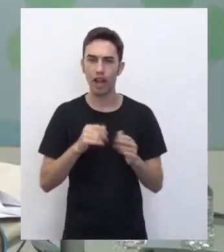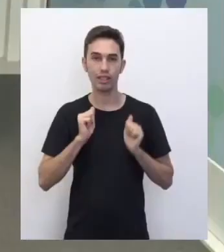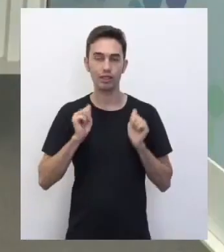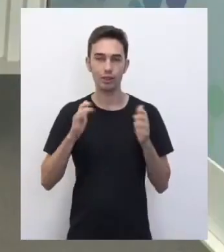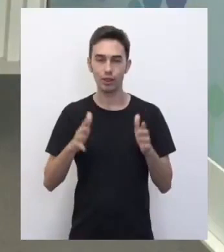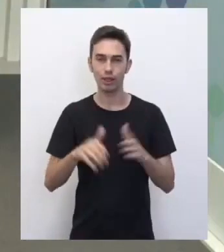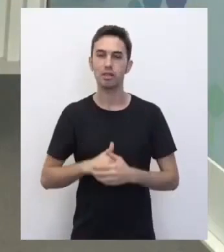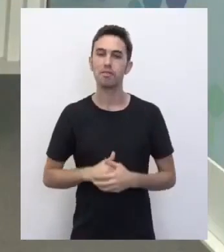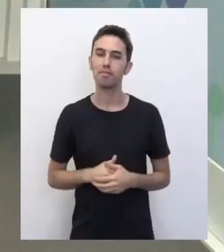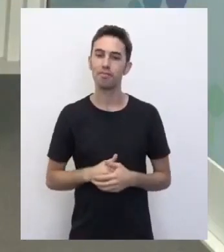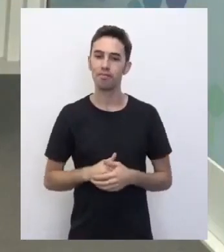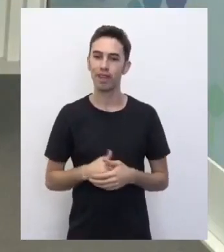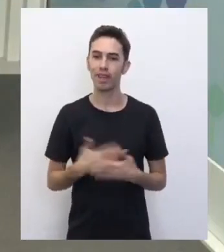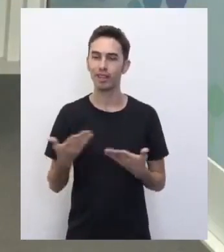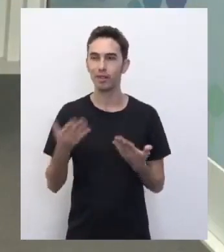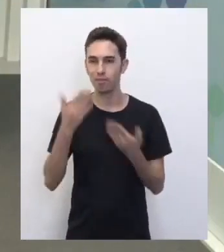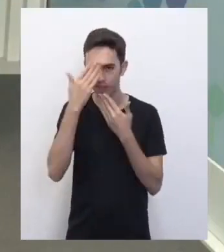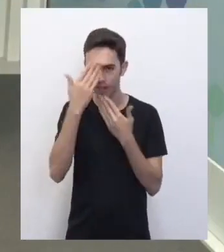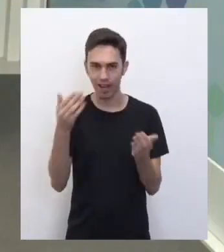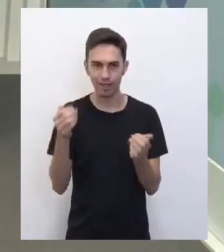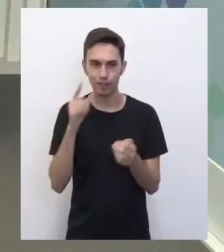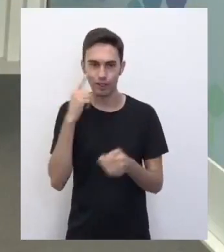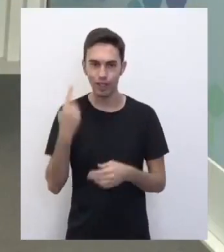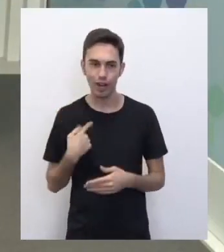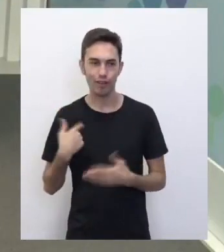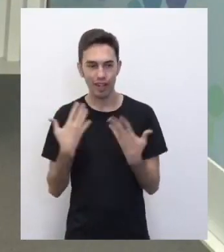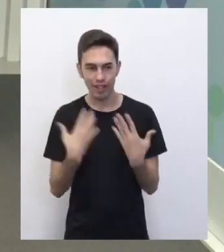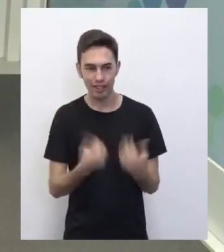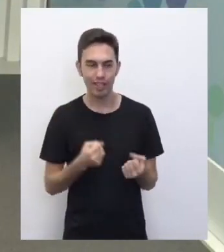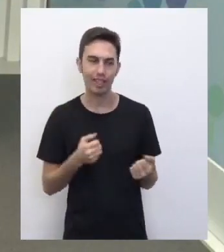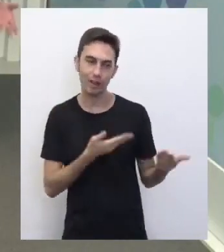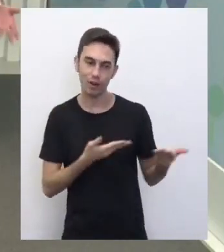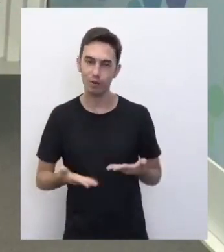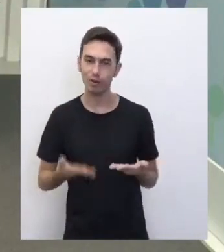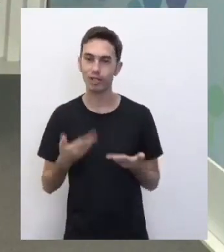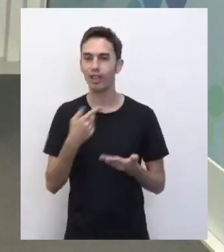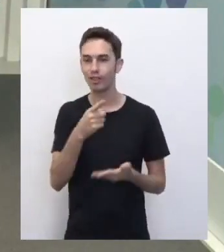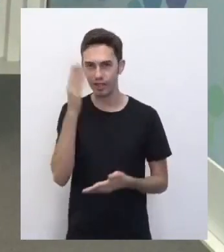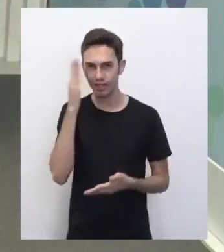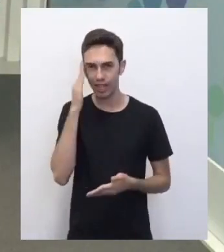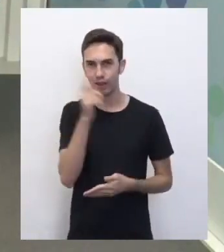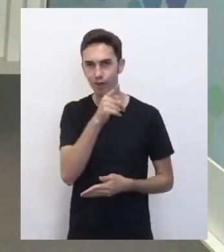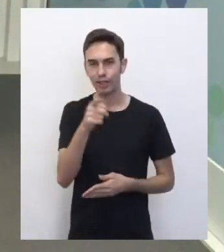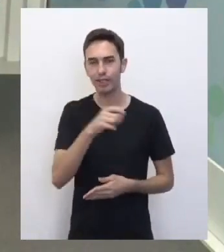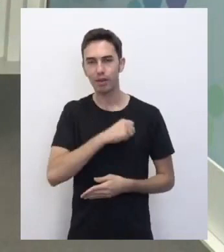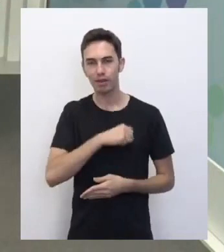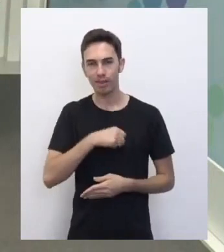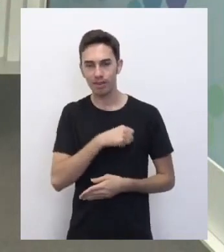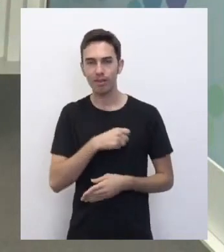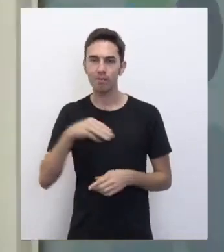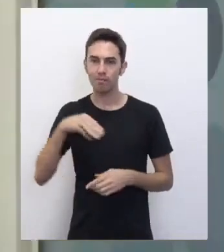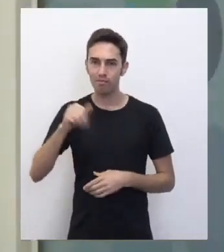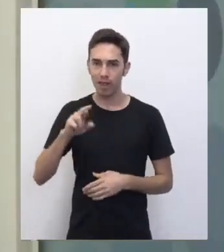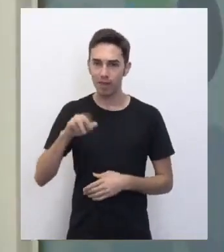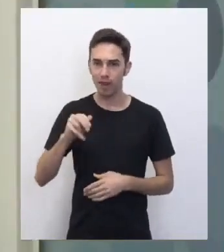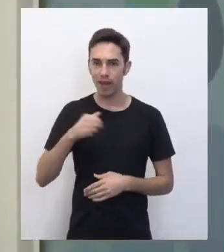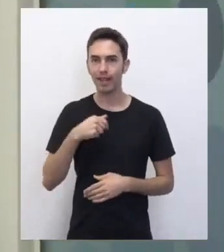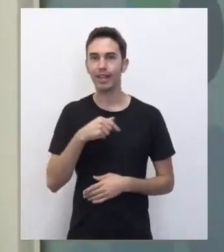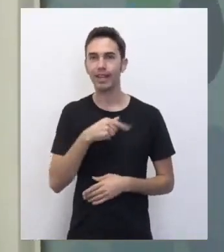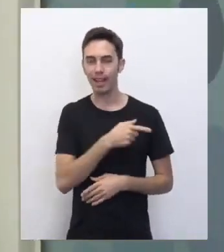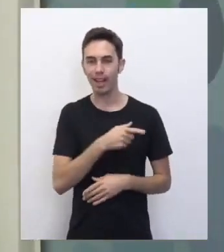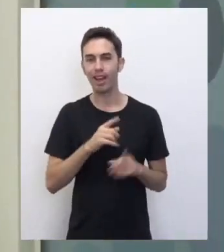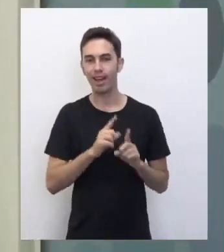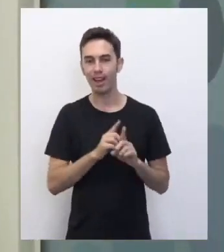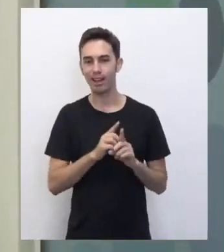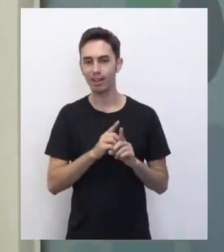Marconi. Obrigado, Jennifer, por ter aceitado o convite. Gente, sei que vocês também vão sentir falta da nossa queridíssima Maria Fernanda. Não estamos brigados, tá,